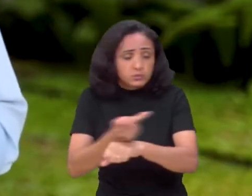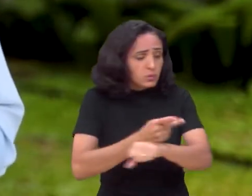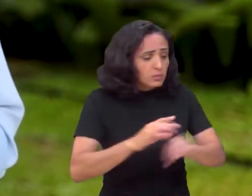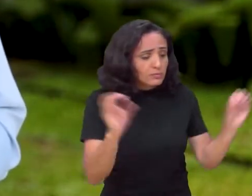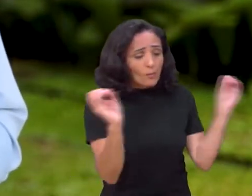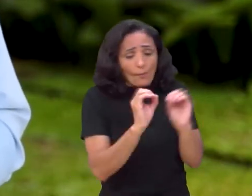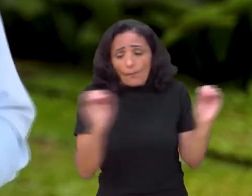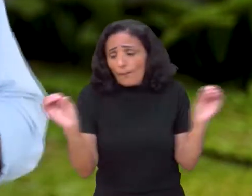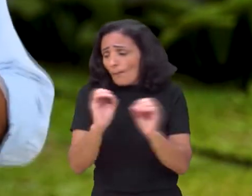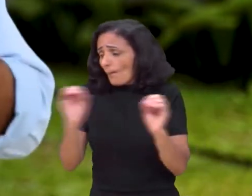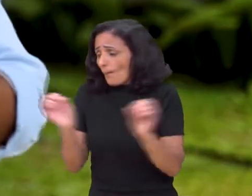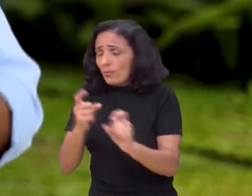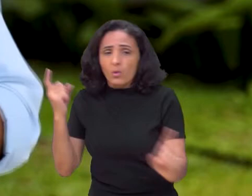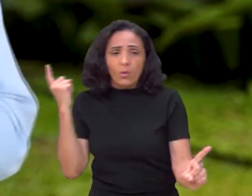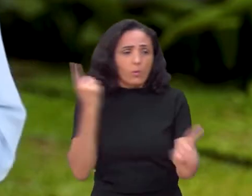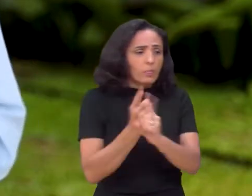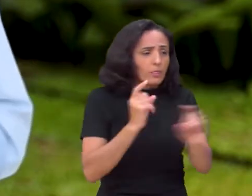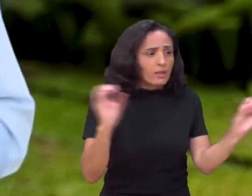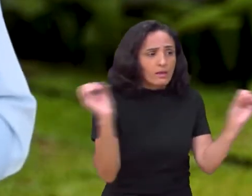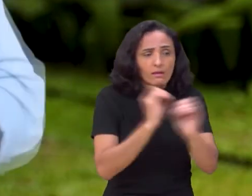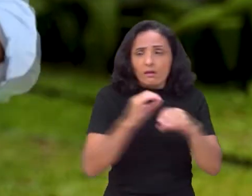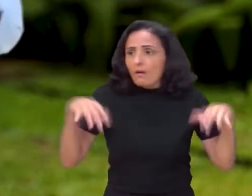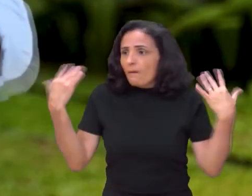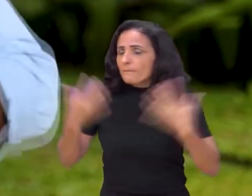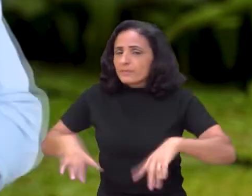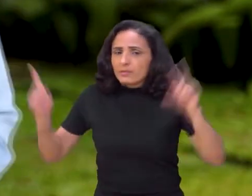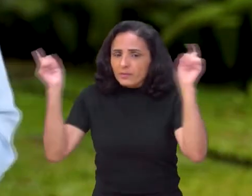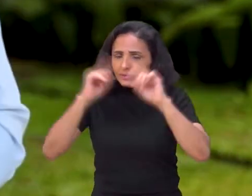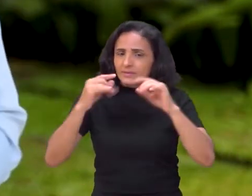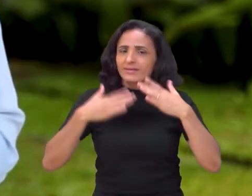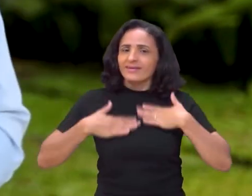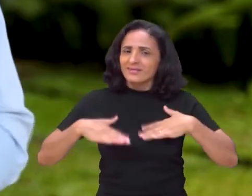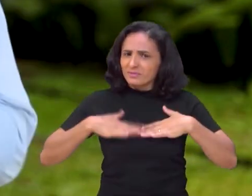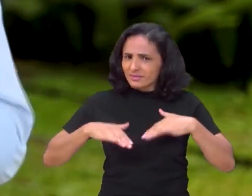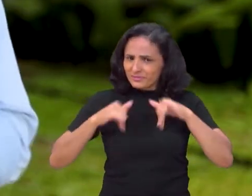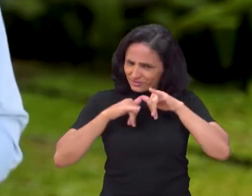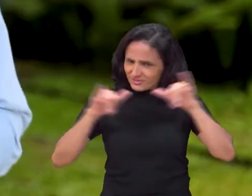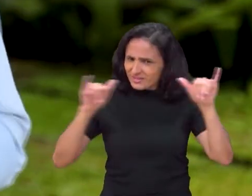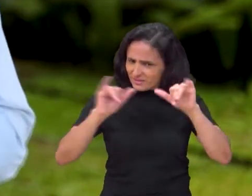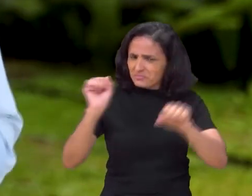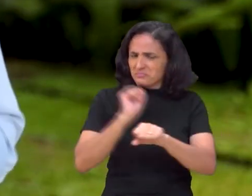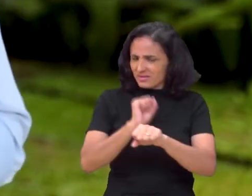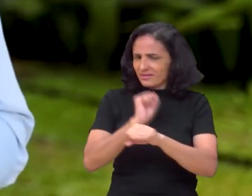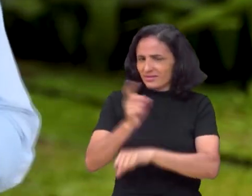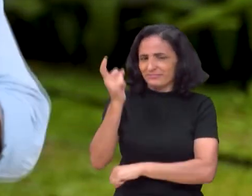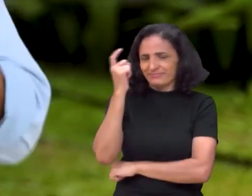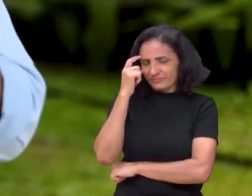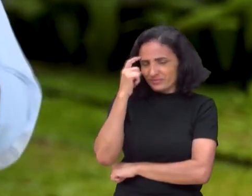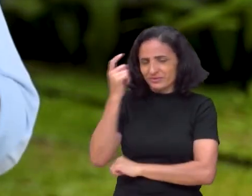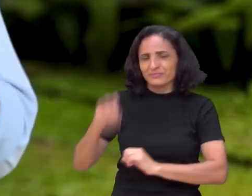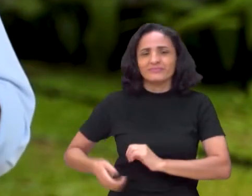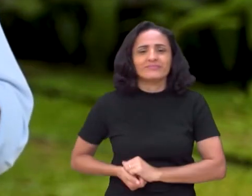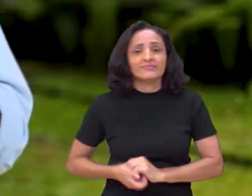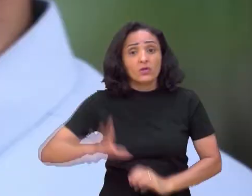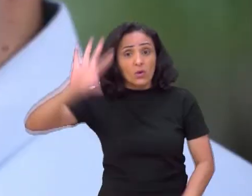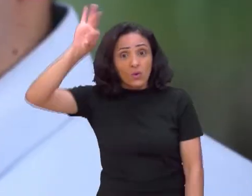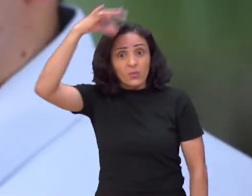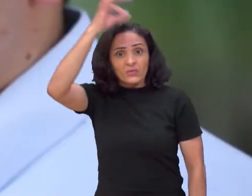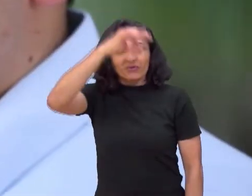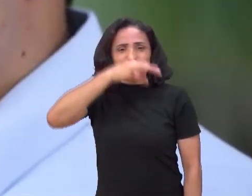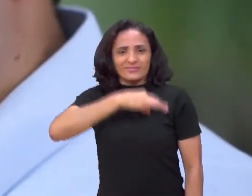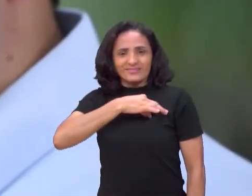as situações, mas você não encontrou. Deixa eu lhe dizer neste instante, pare um momento, reflita: o Espírito Santo de